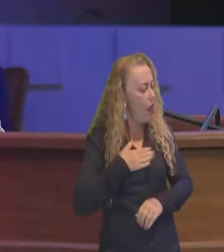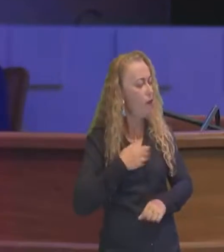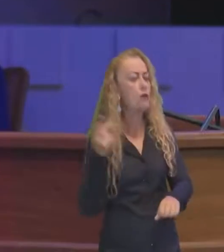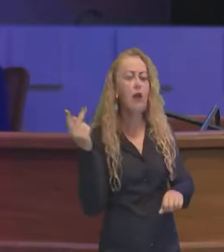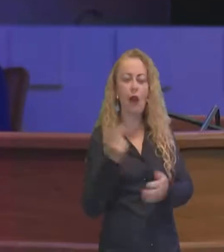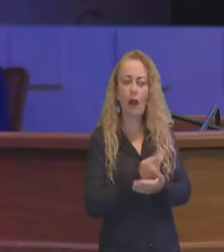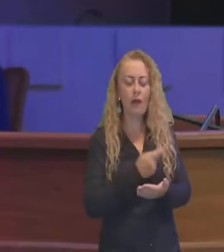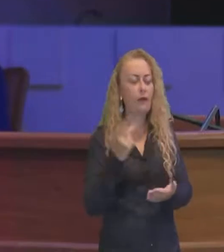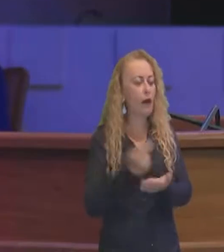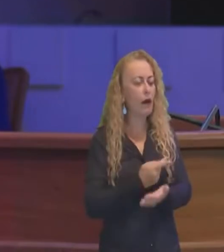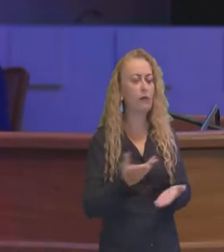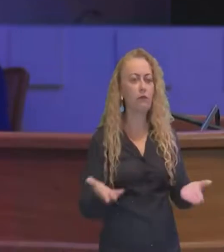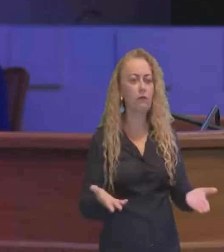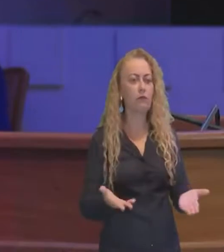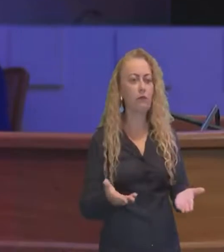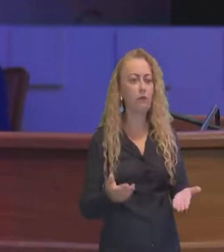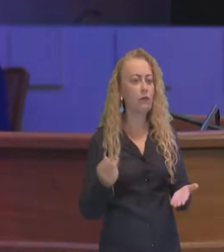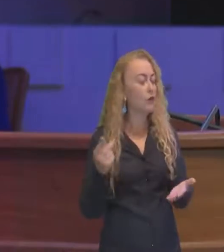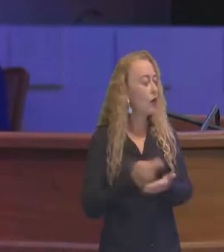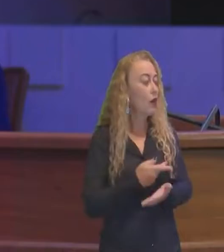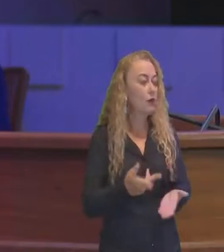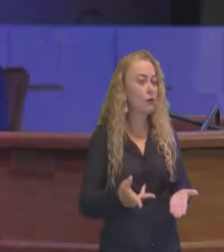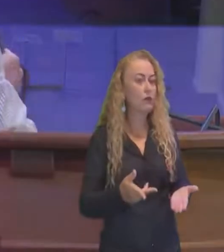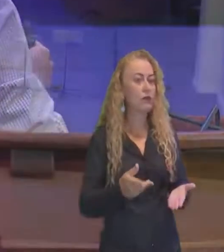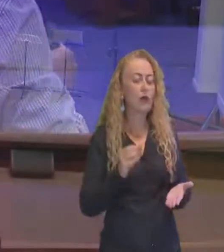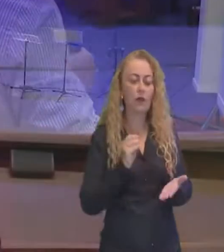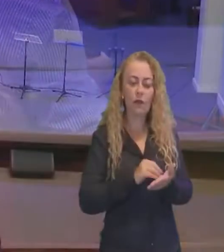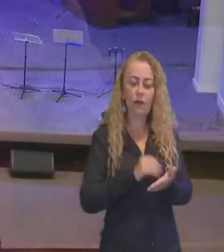eu errei. Aliás, queridos,